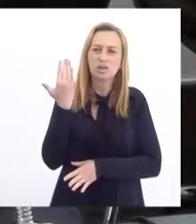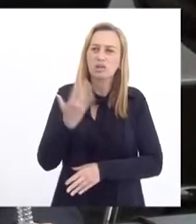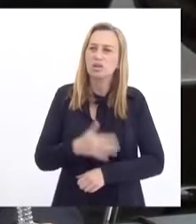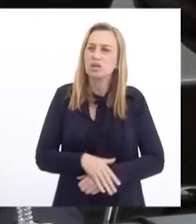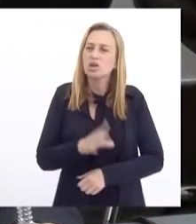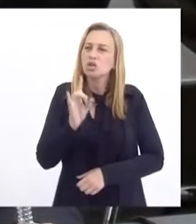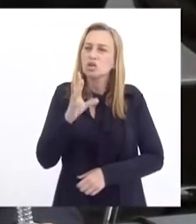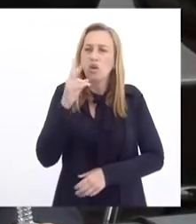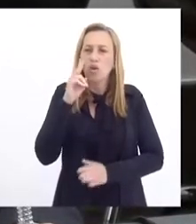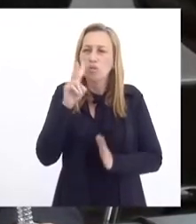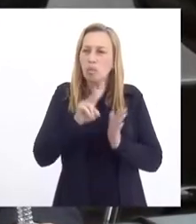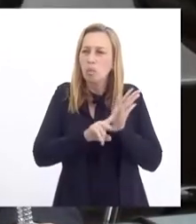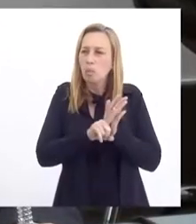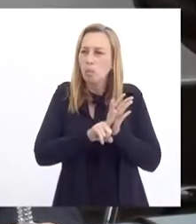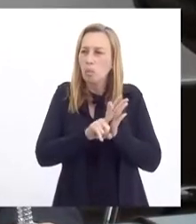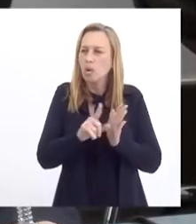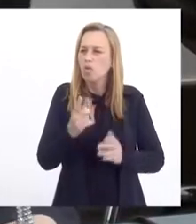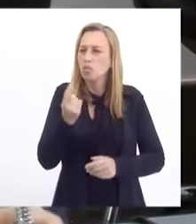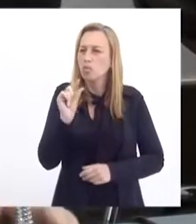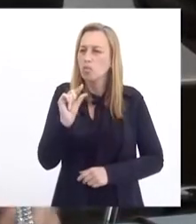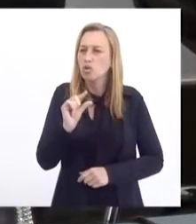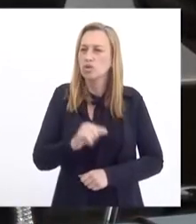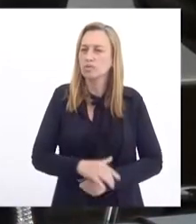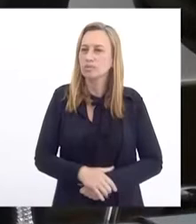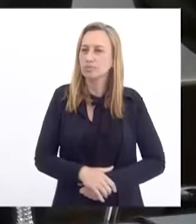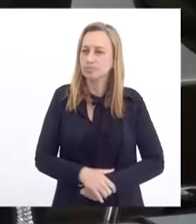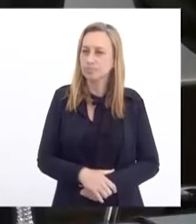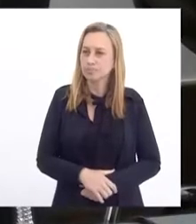Só dá uma checadinha.